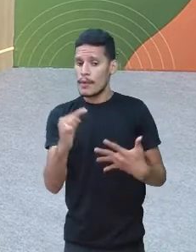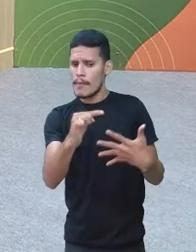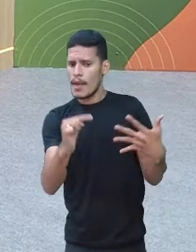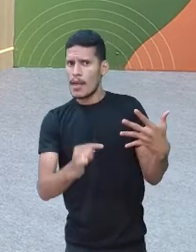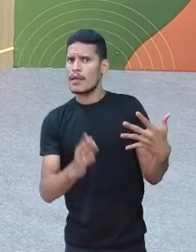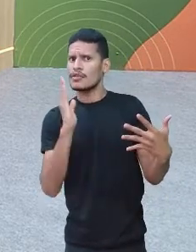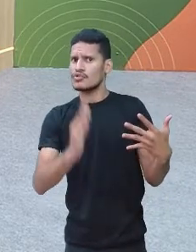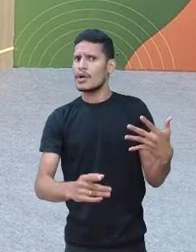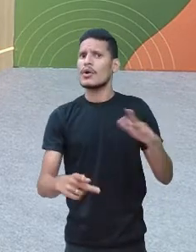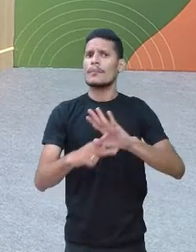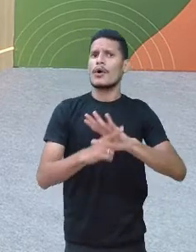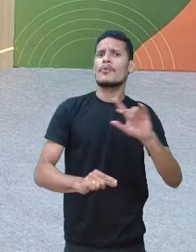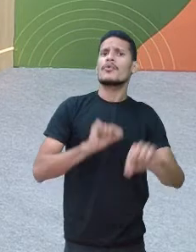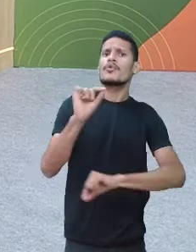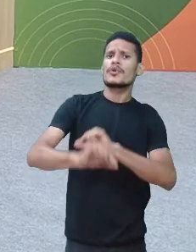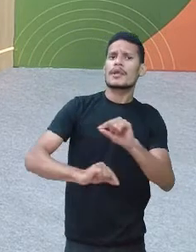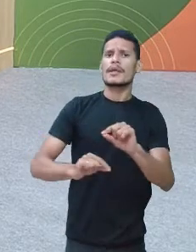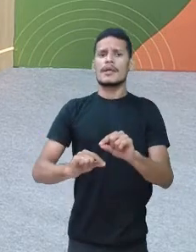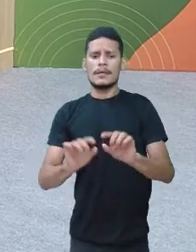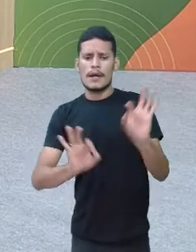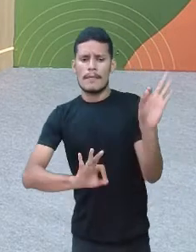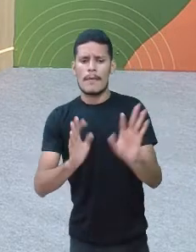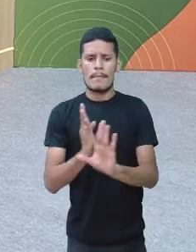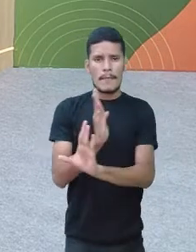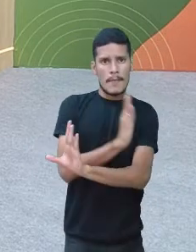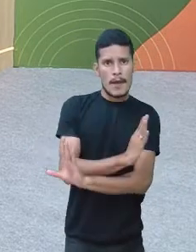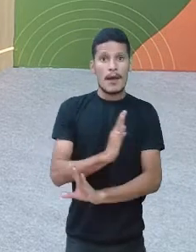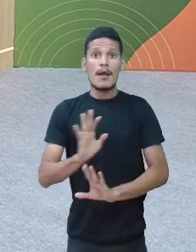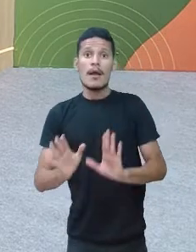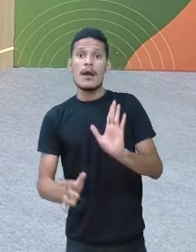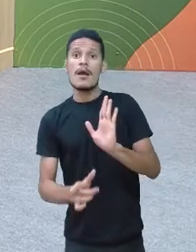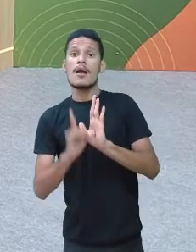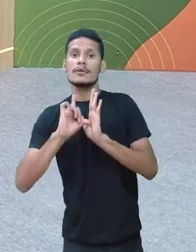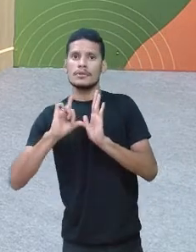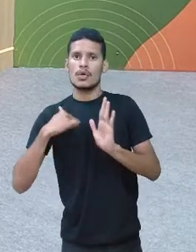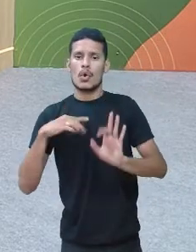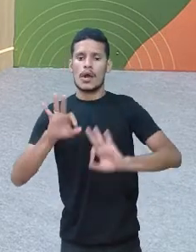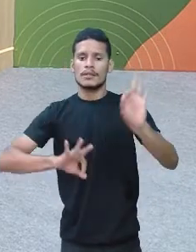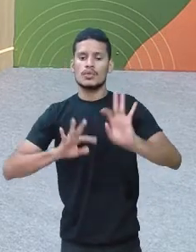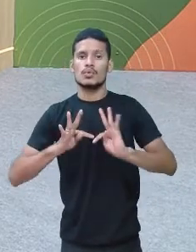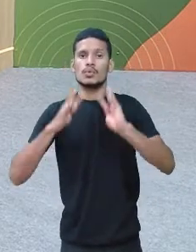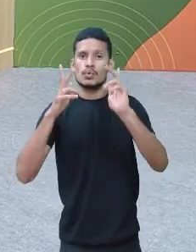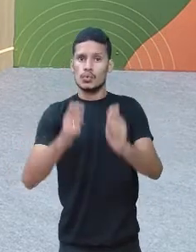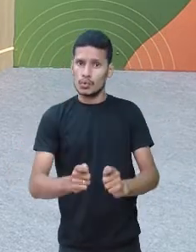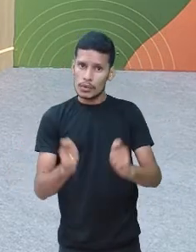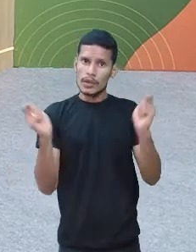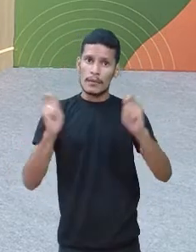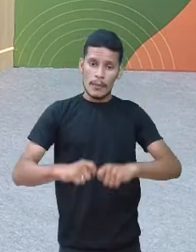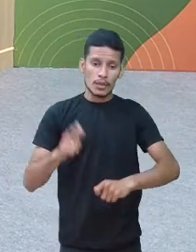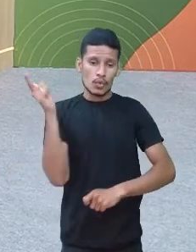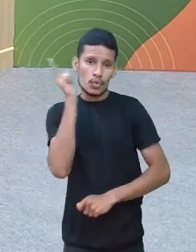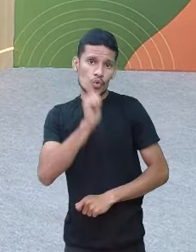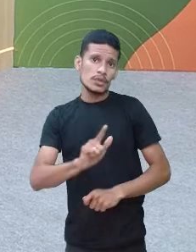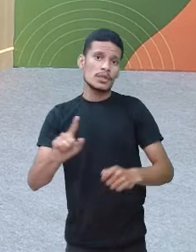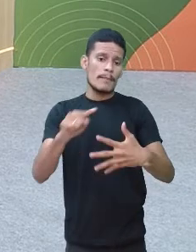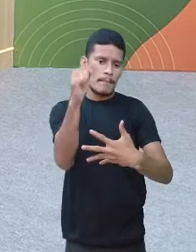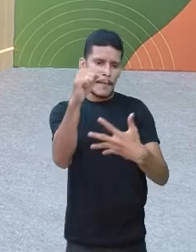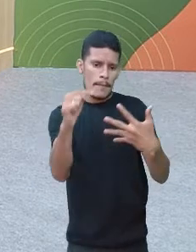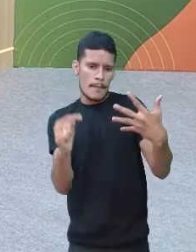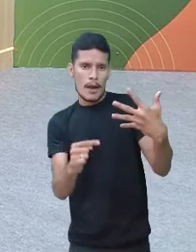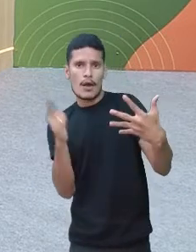Então, antes, eu organizo tudo direitinho, como é que eu vou fazer para poder conseguir atingir essa